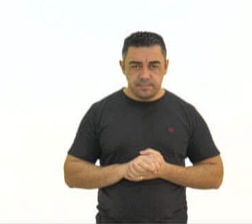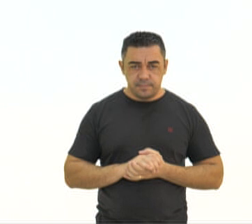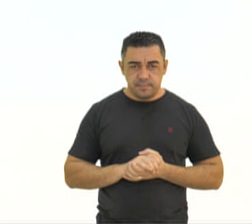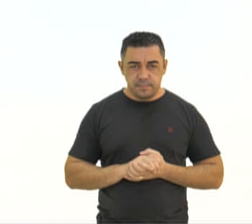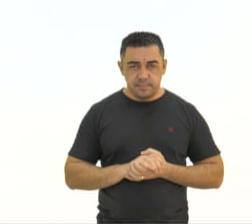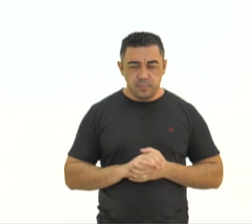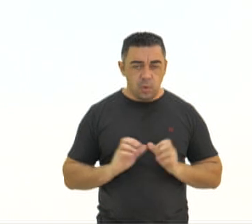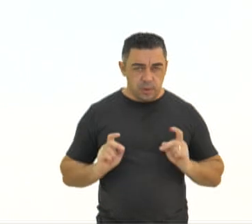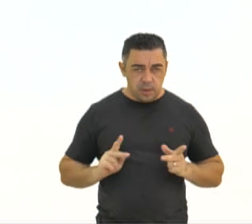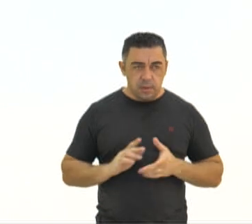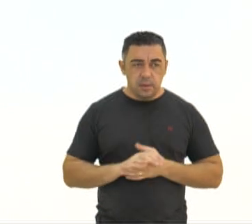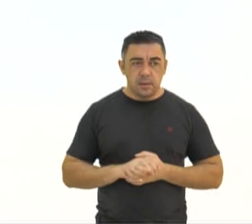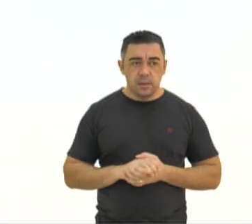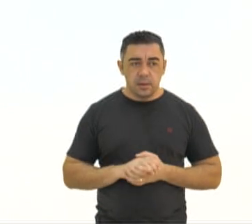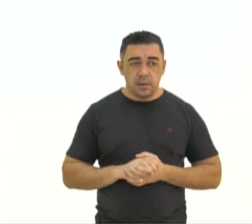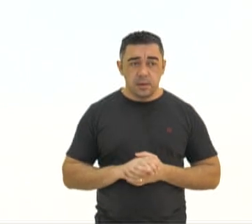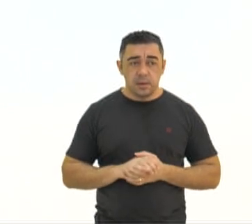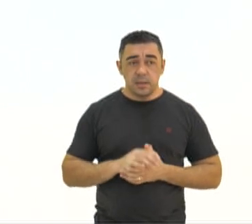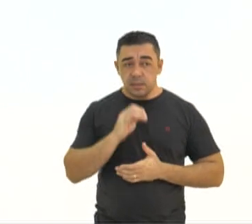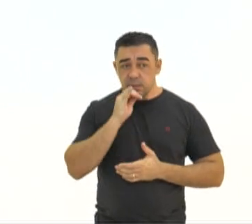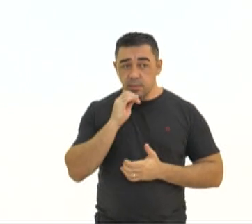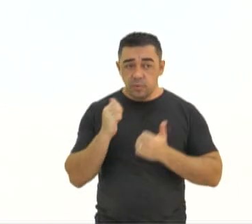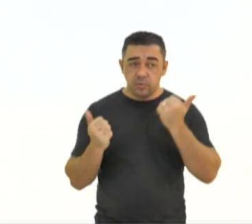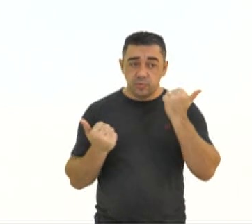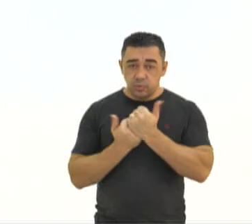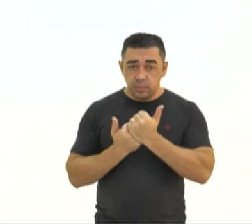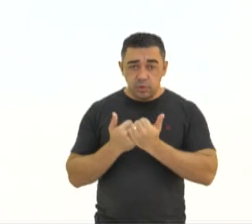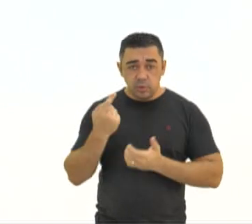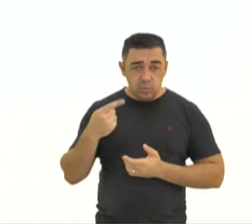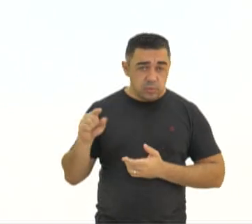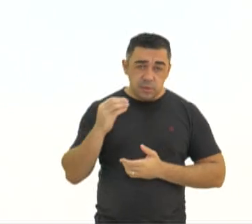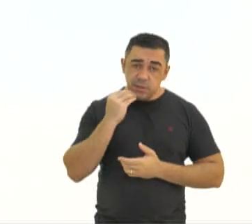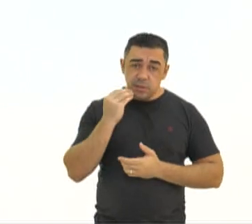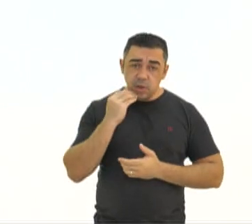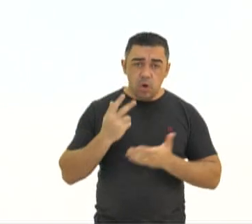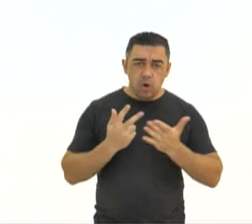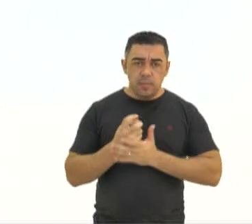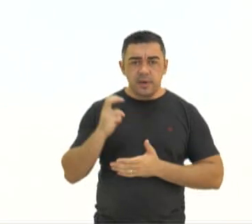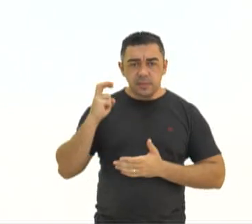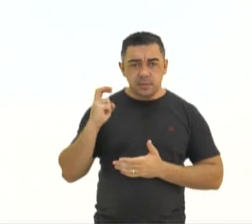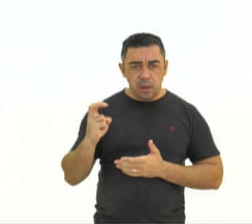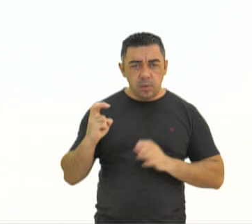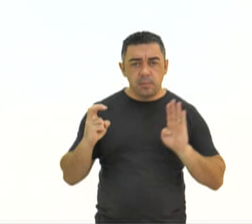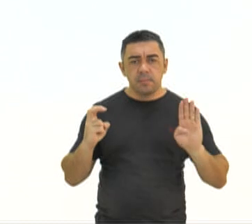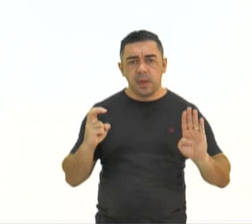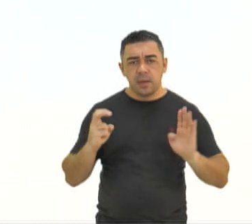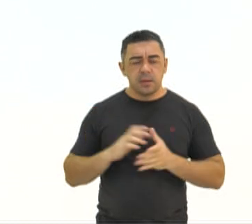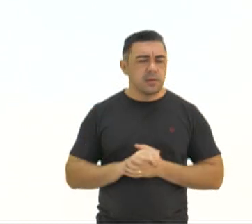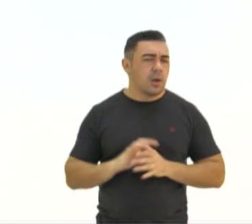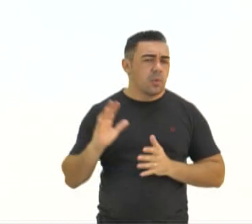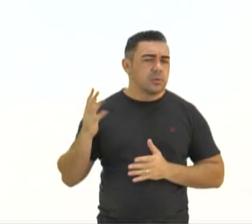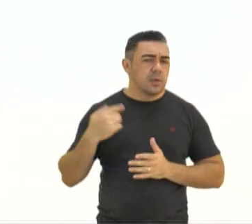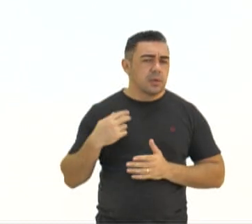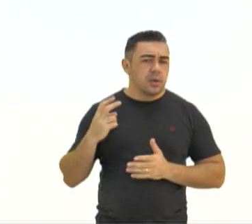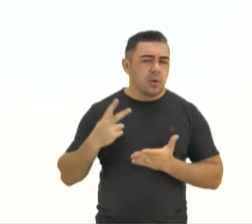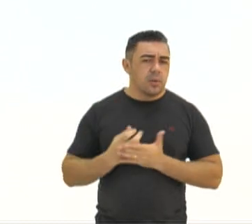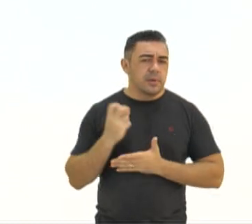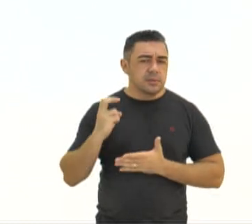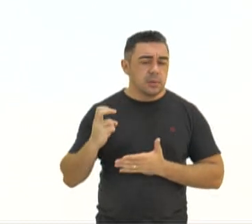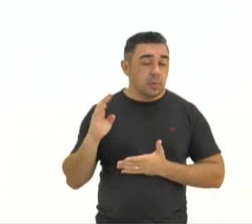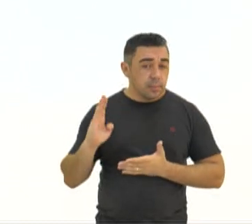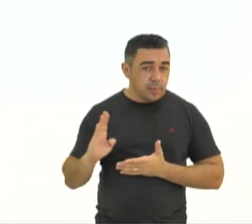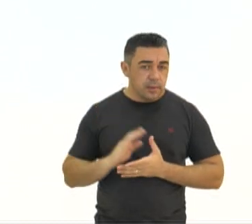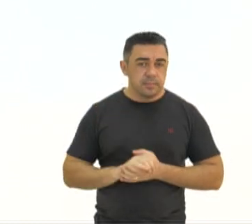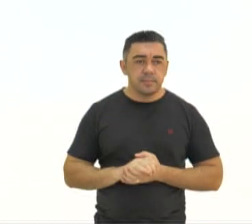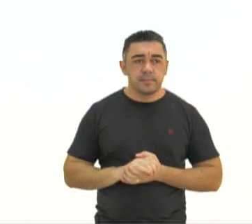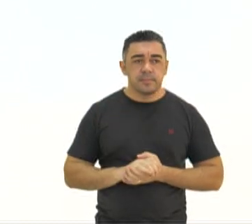A. Tudo bem? E nossa última tentativa, vou comprar 5 canetas do tipo B. Vamos ver o que acontece quando eu compro 5 canetas